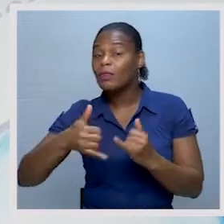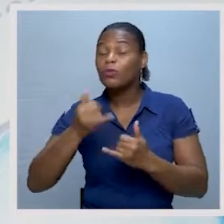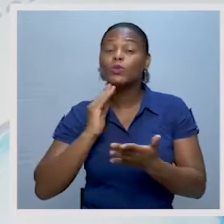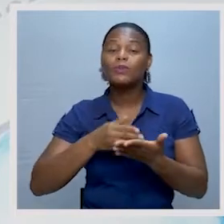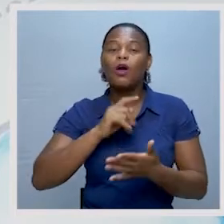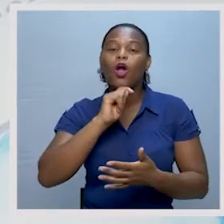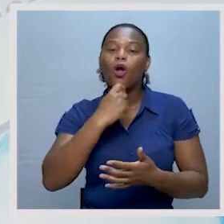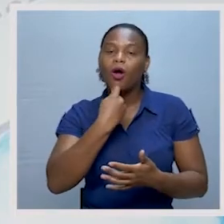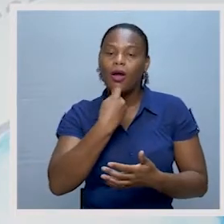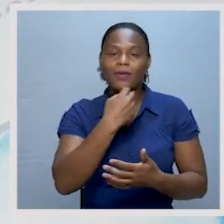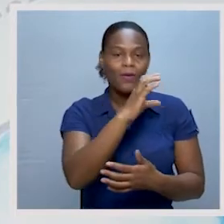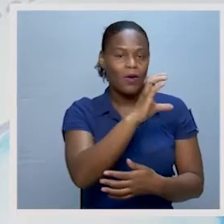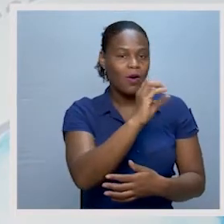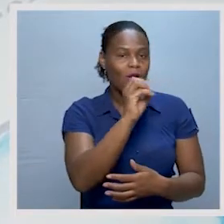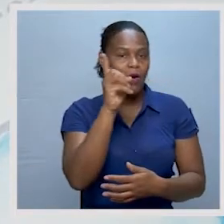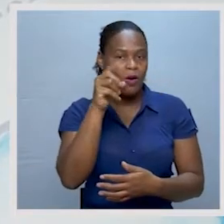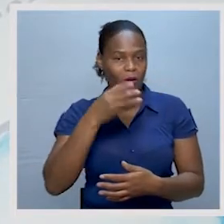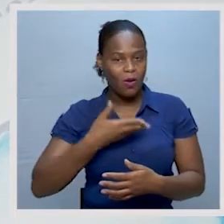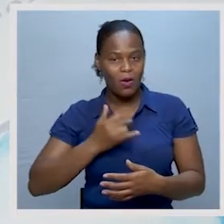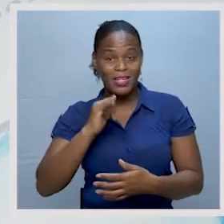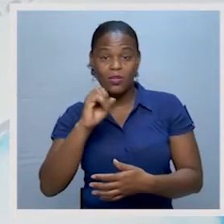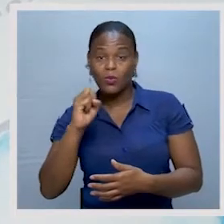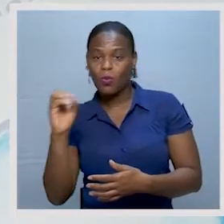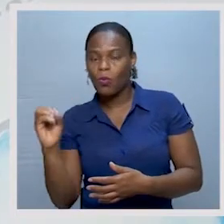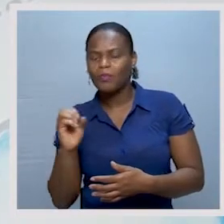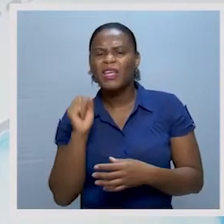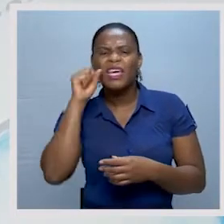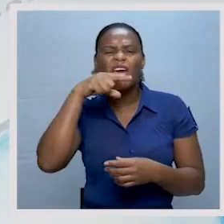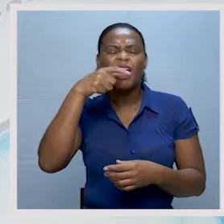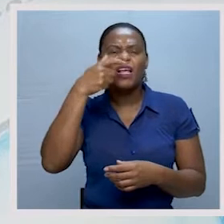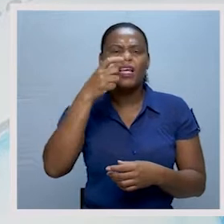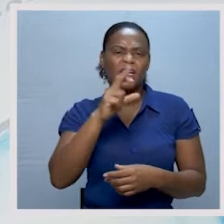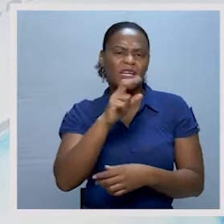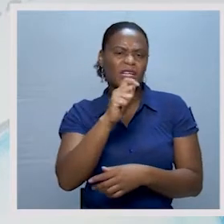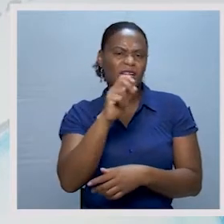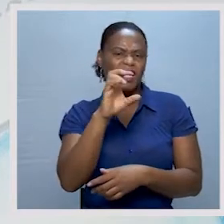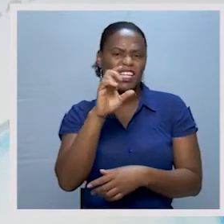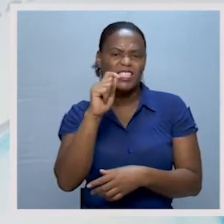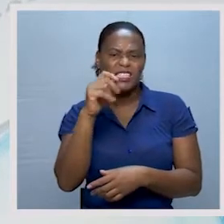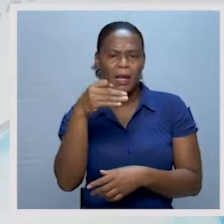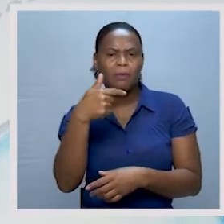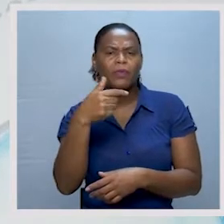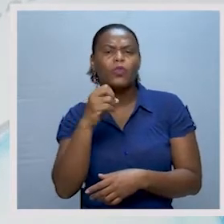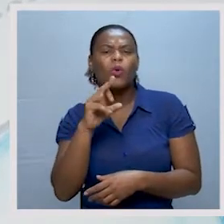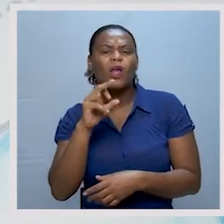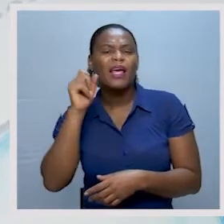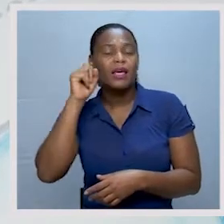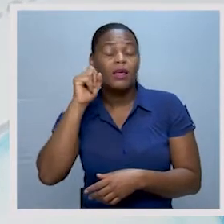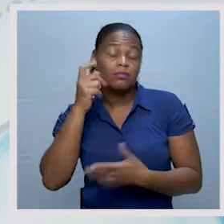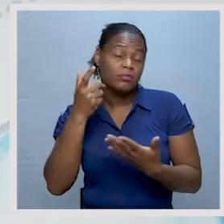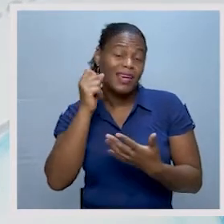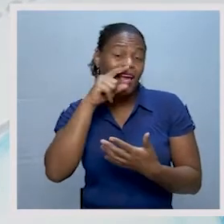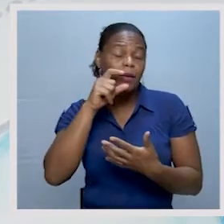lá verificar. O emissor é quem? Quem emite a mensagem. O receptor é aquele